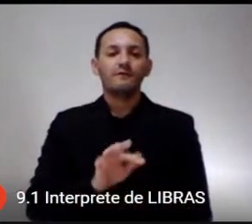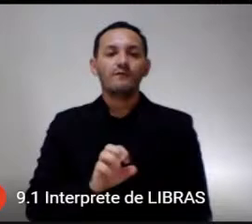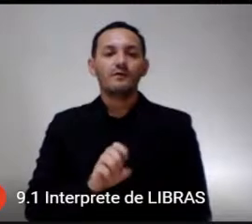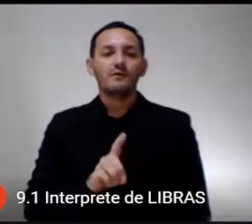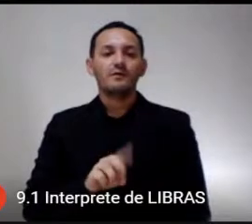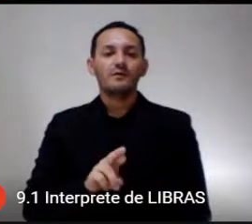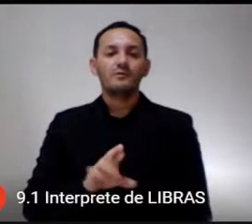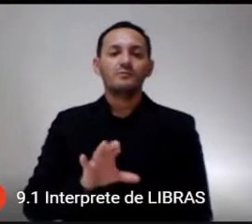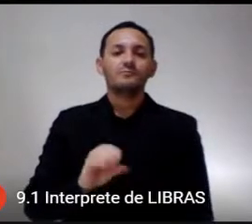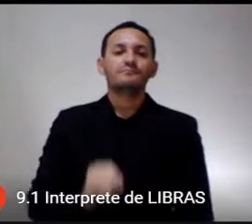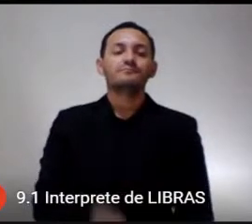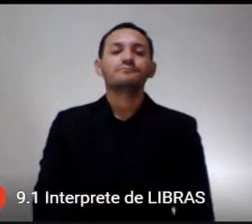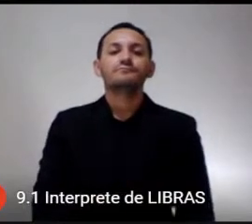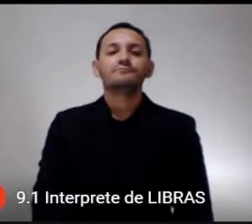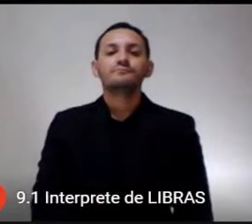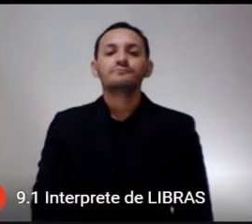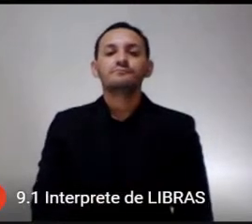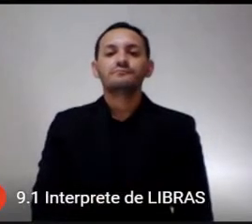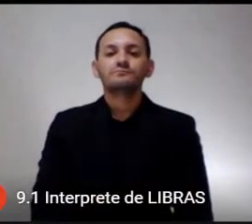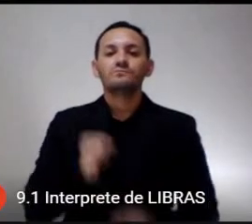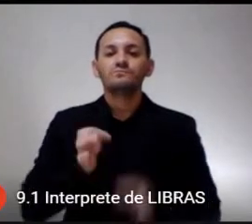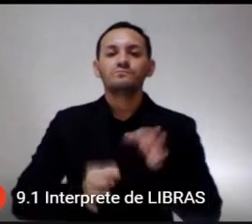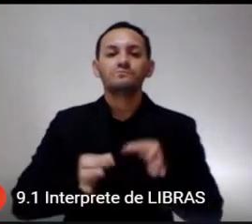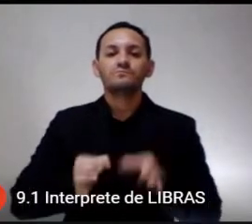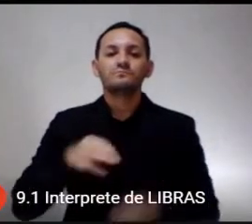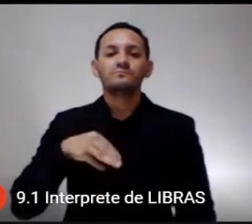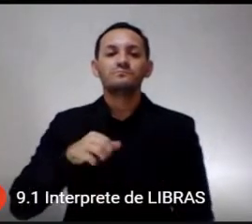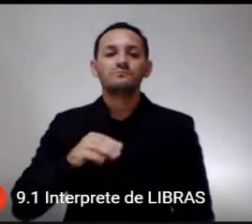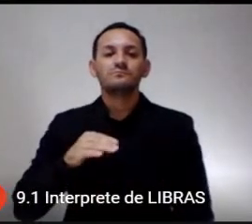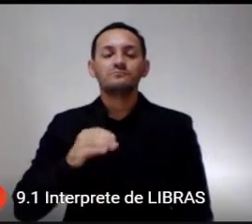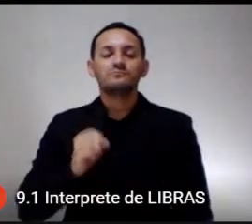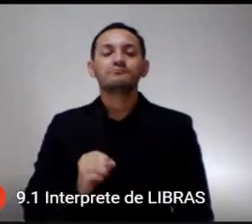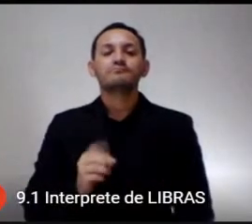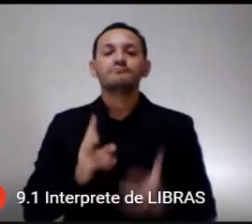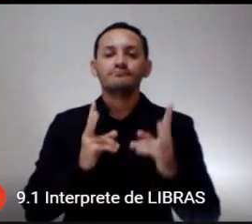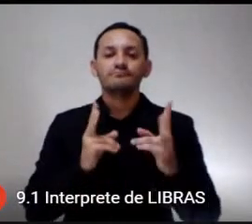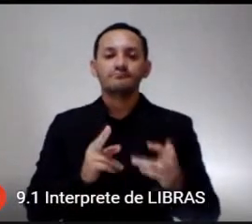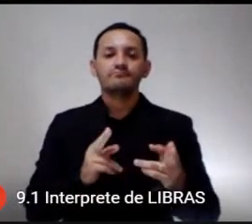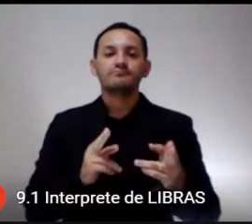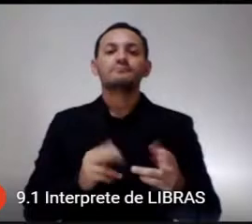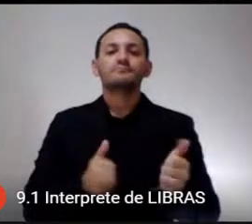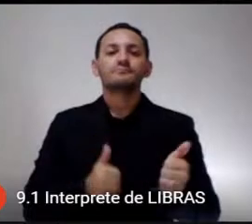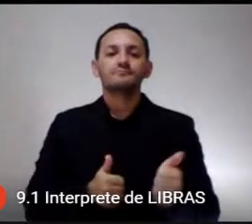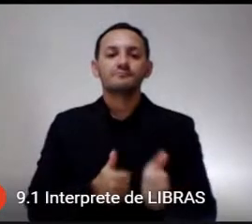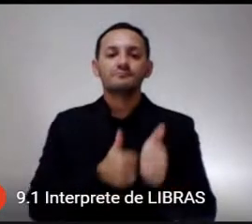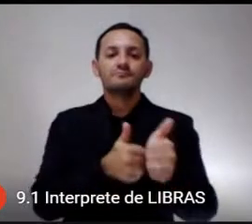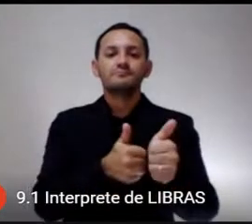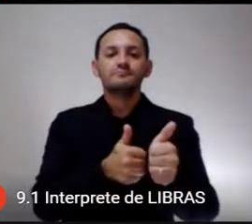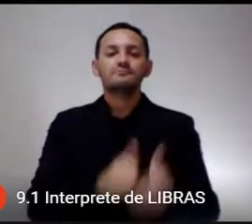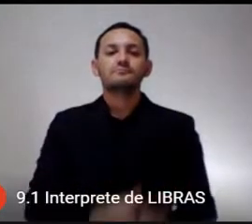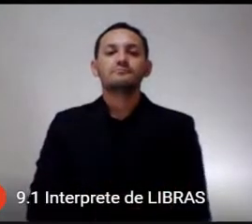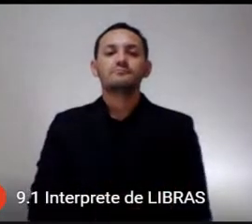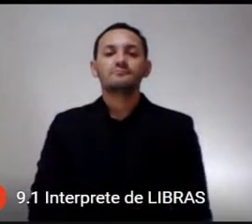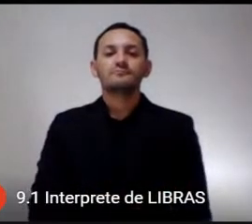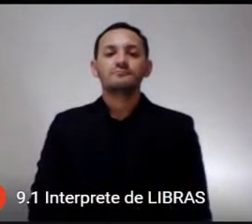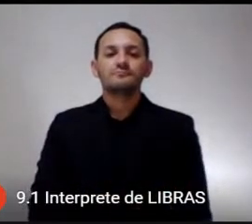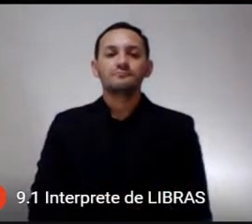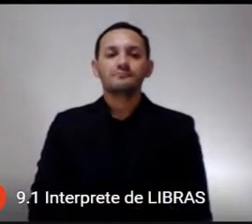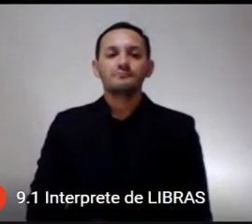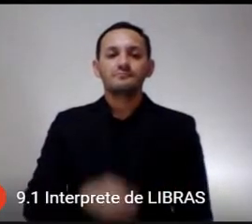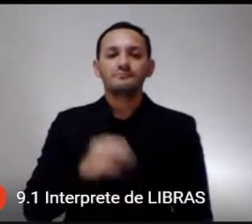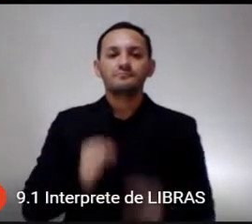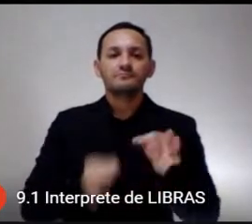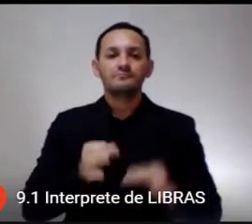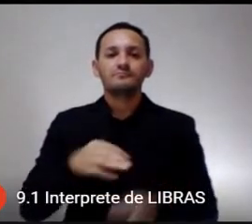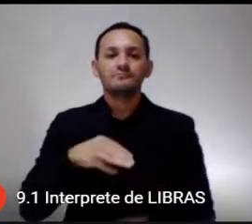doutor Marcelo Cordeiro. Senhor presidente, acompanha a relatora. Desembargador Marco Vilas Boas.